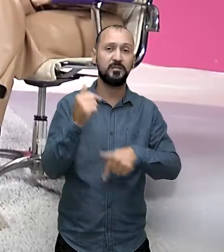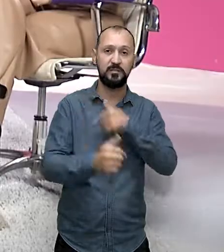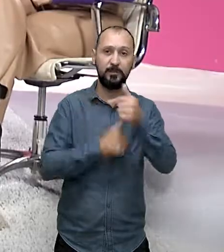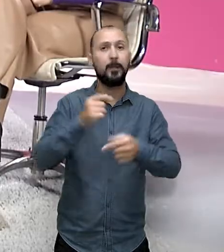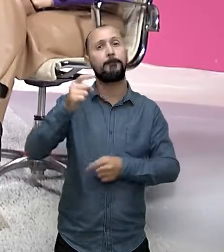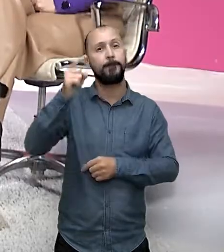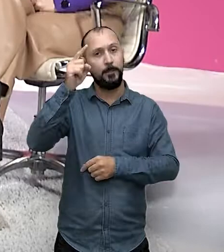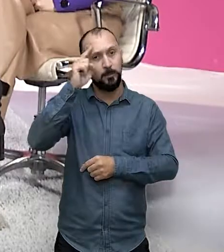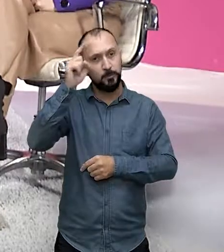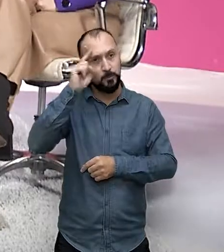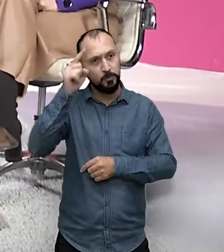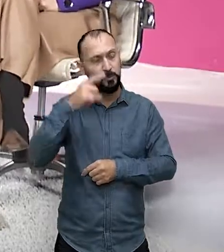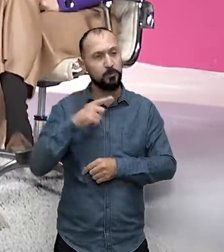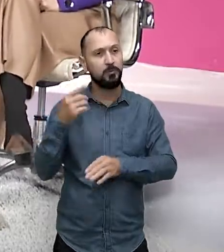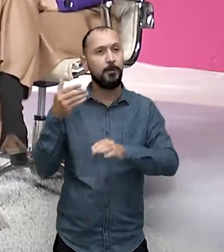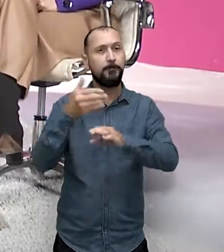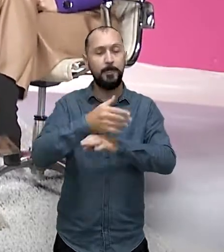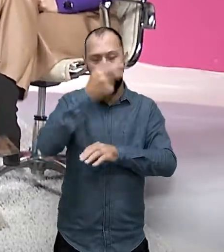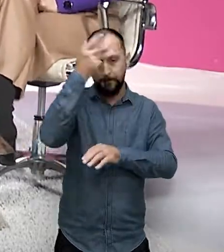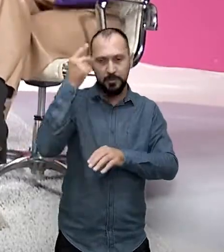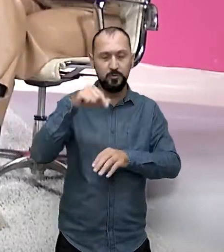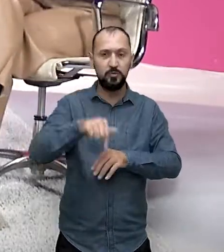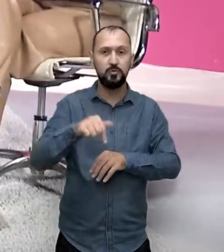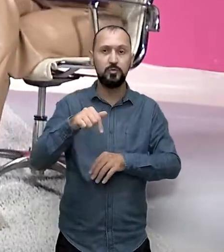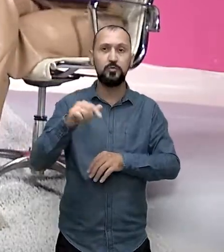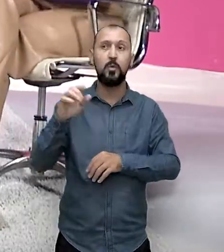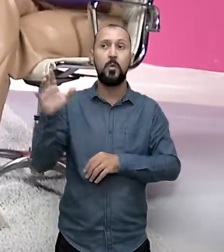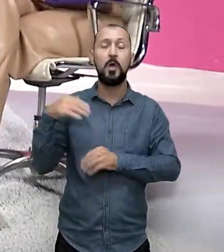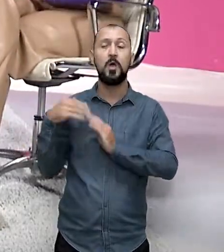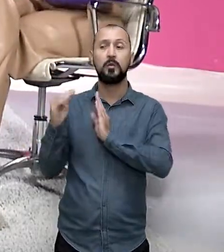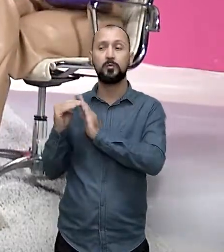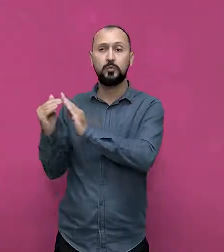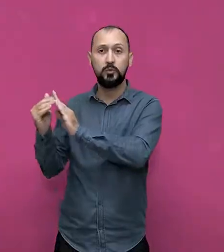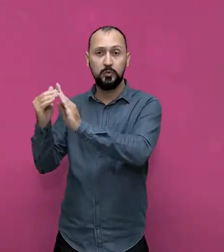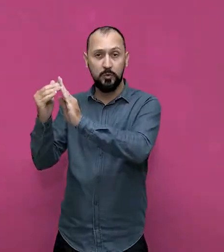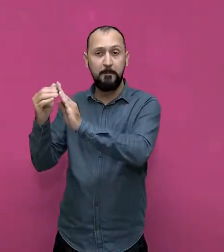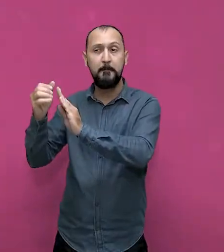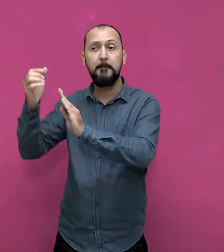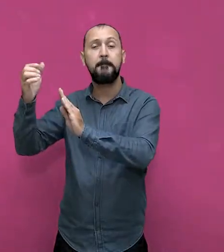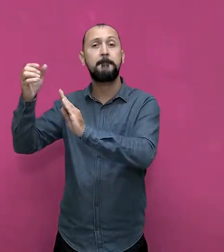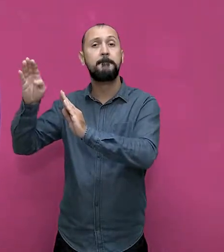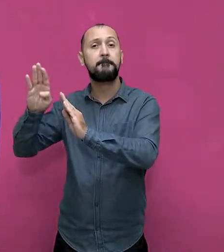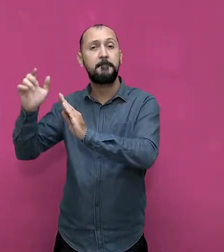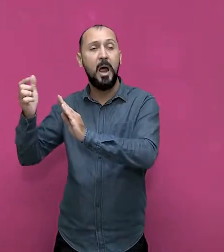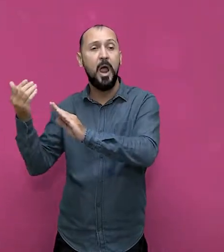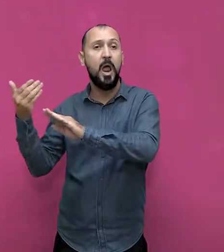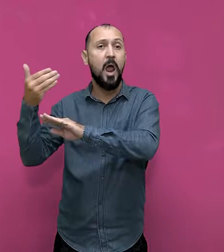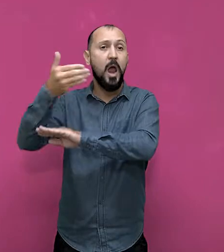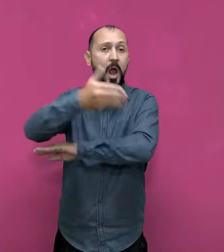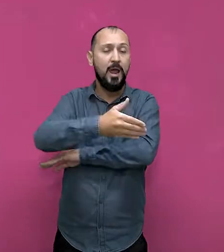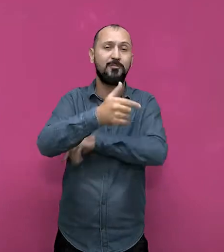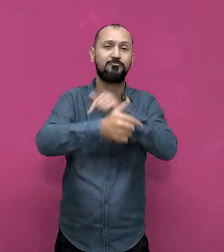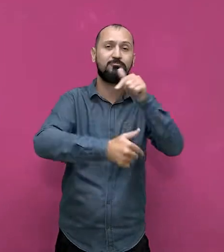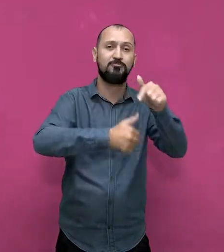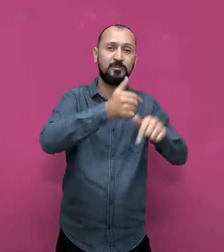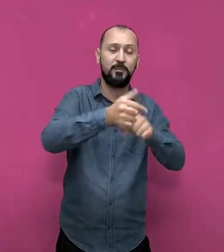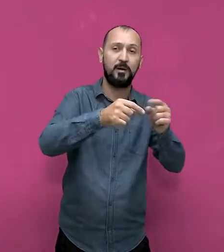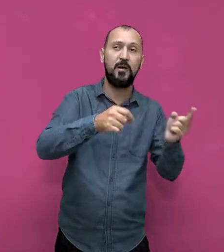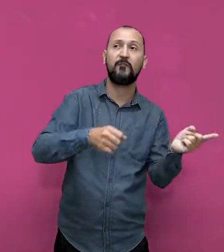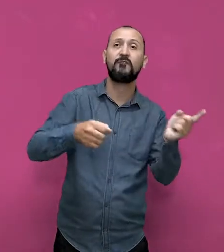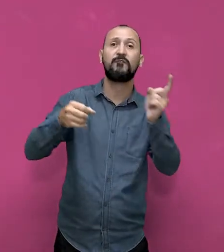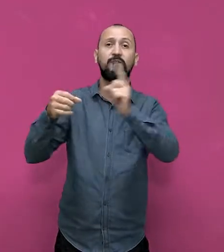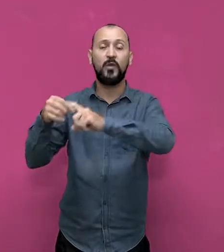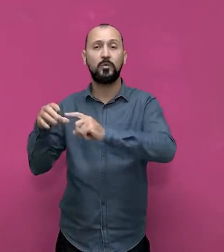empregos. E todo dia é um movimento pendular das pessoas saindo da periferia ou dos bairros, indo para o centro trabalhar